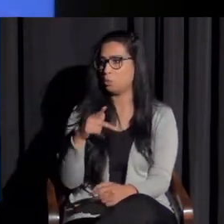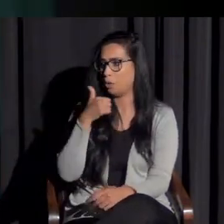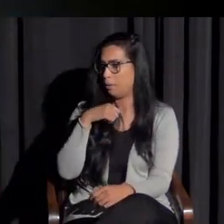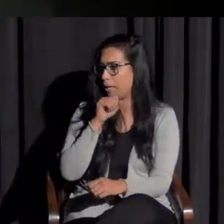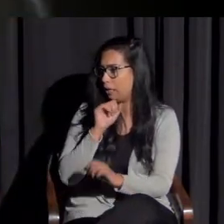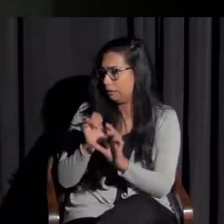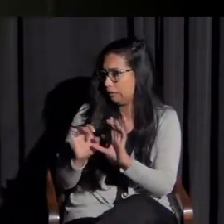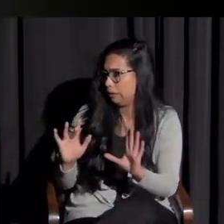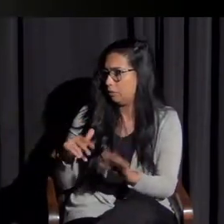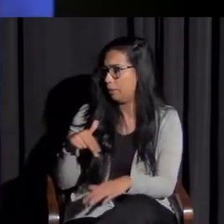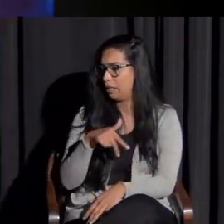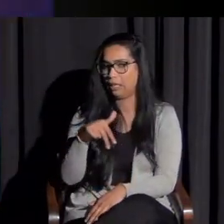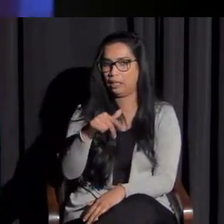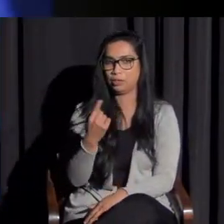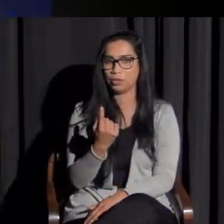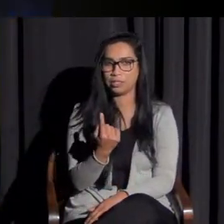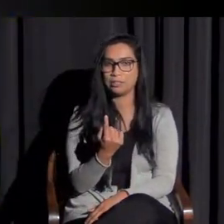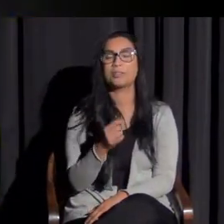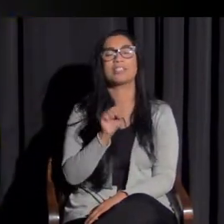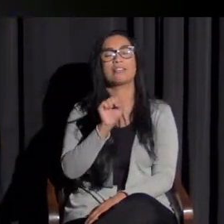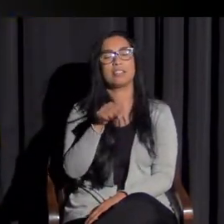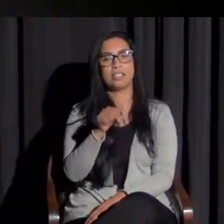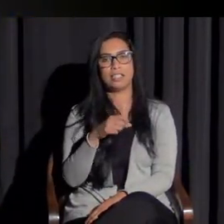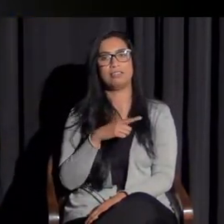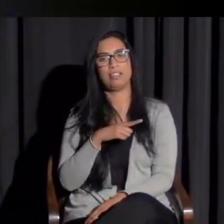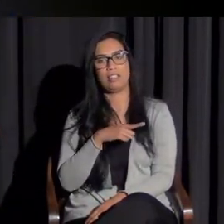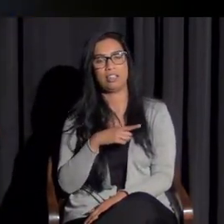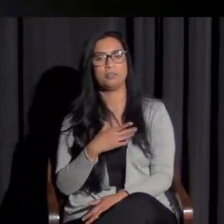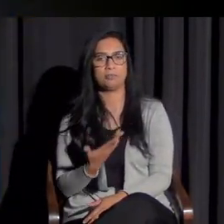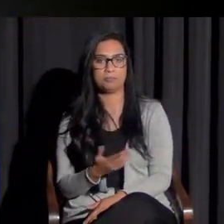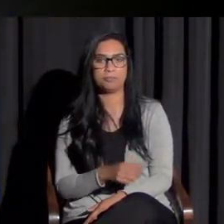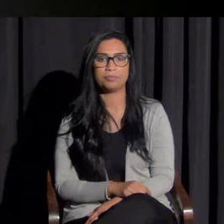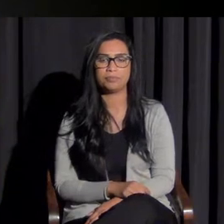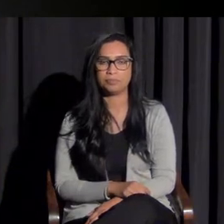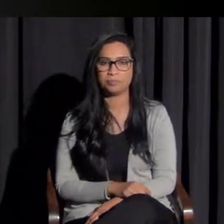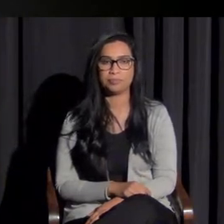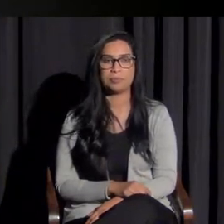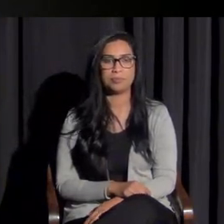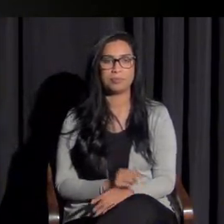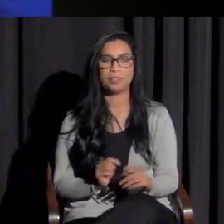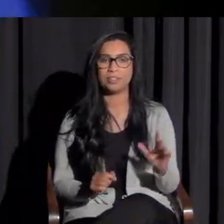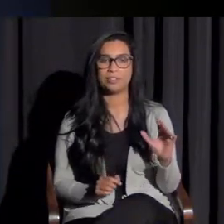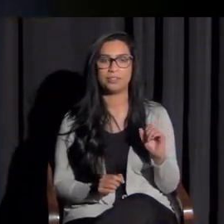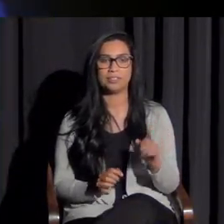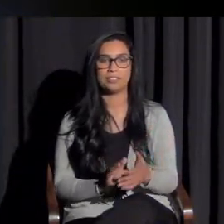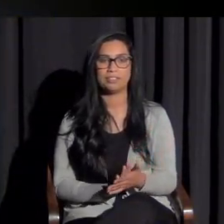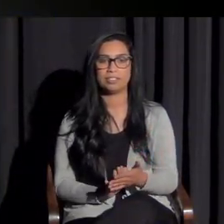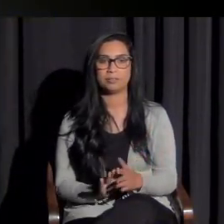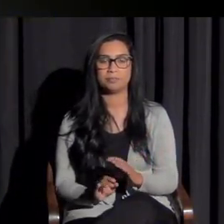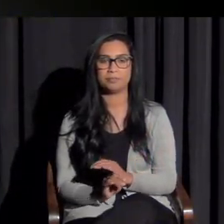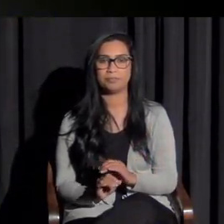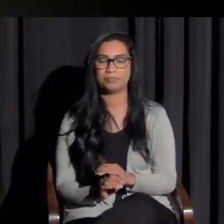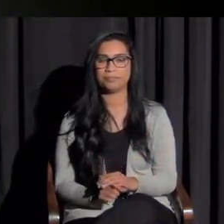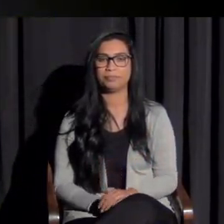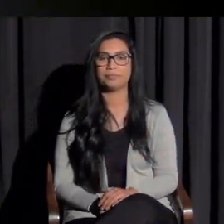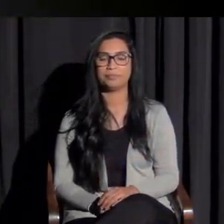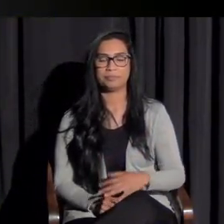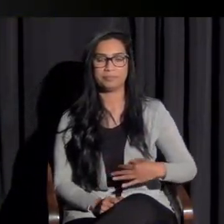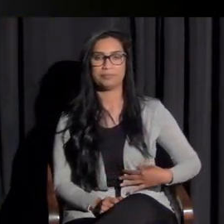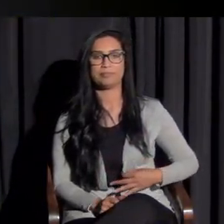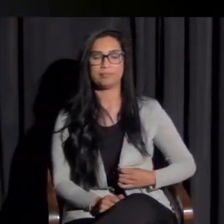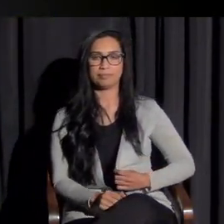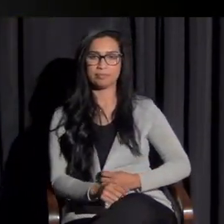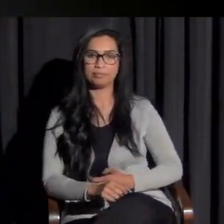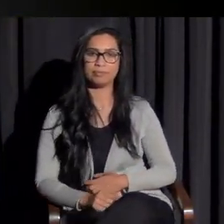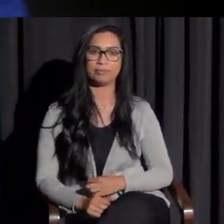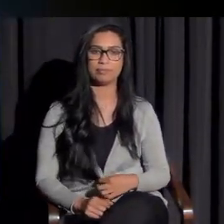é mais velho? Muito mais velho? Tem uns 15 anos, né, Bê? Tem um Bruno, o Brena, Nadine e eu. Duas meninas e dois meninos. É